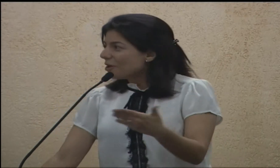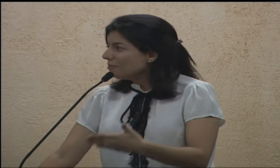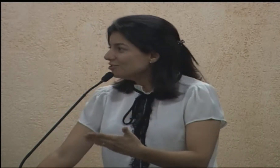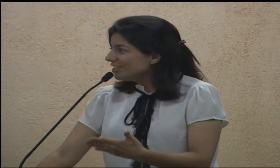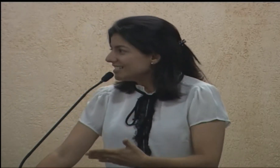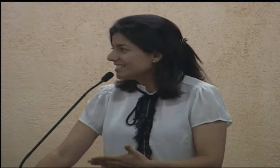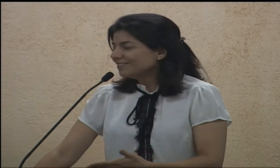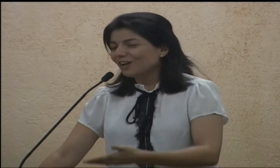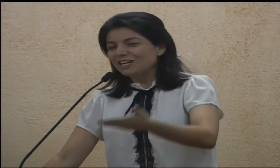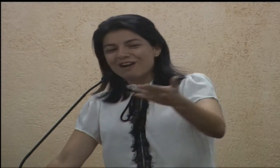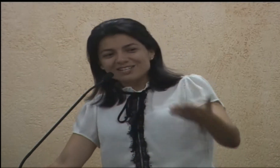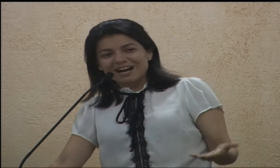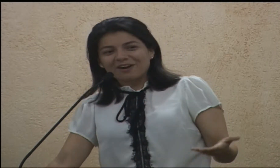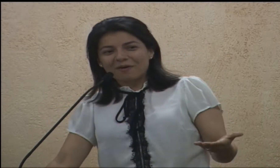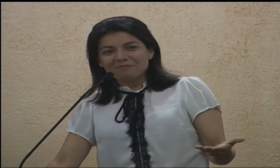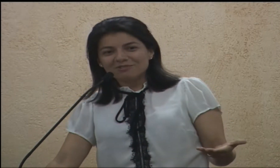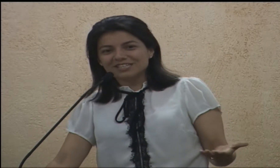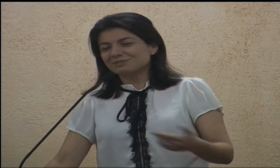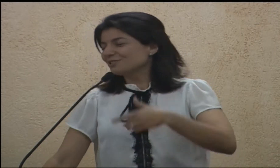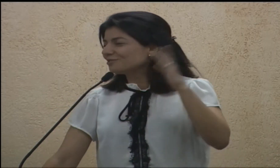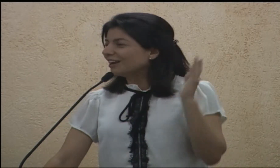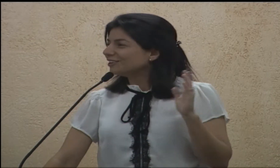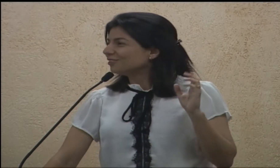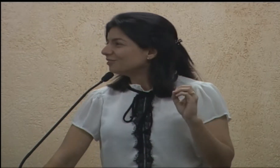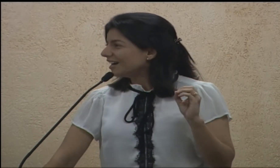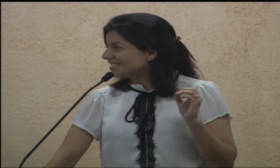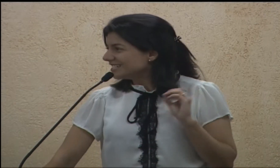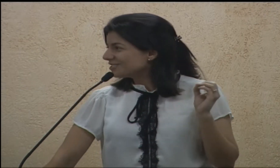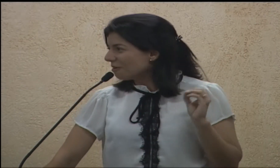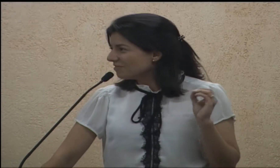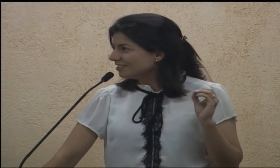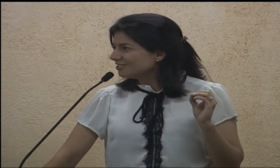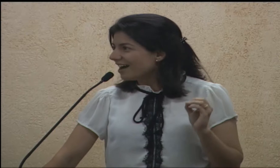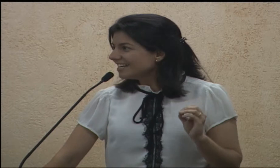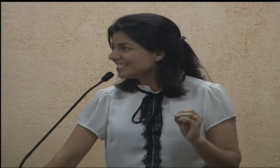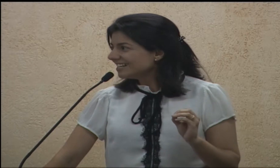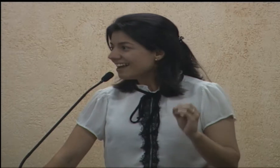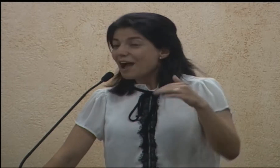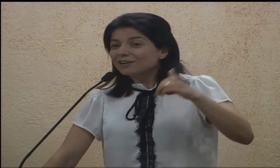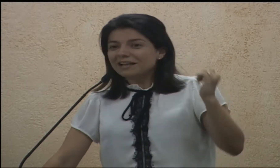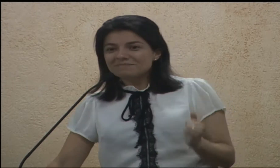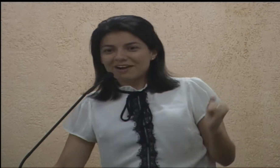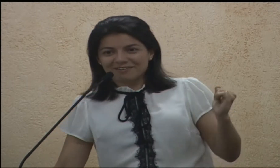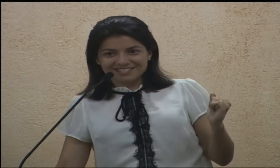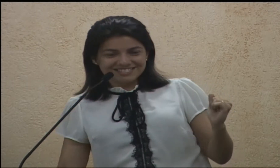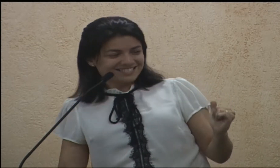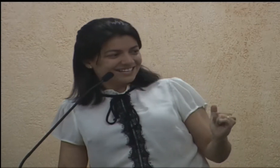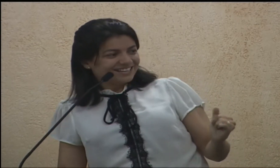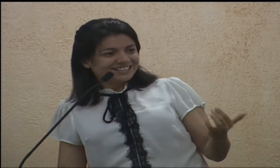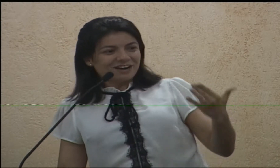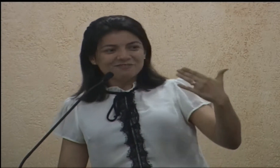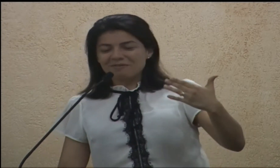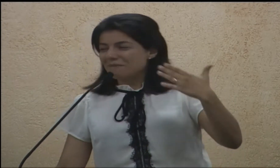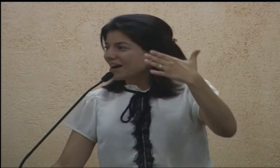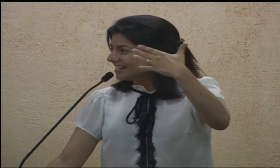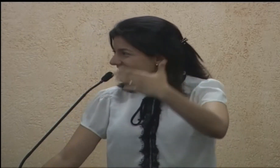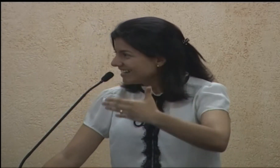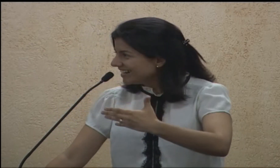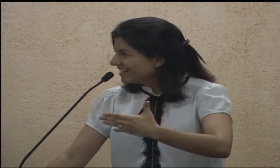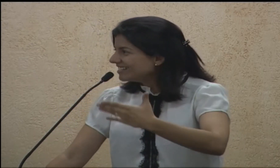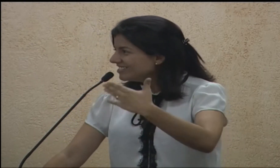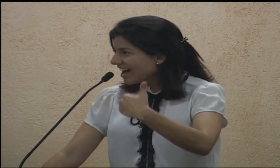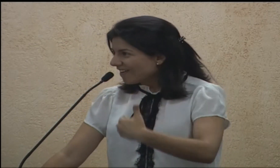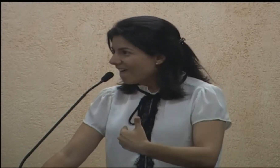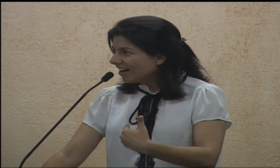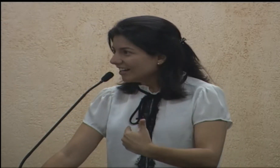E como diz no linguajar comum, que as pessoas falam que eu, às vezes, complico demais, é o que tem para hoje. Então, vamos, a